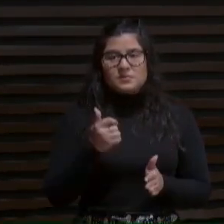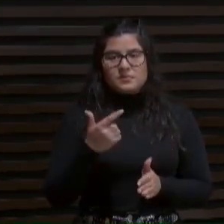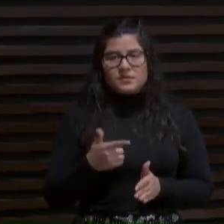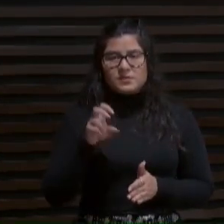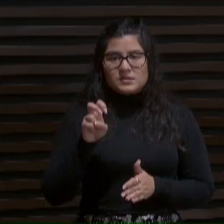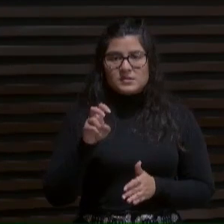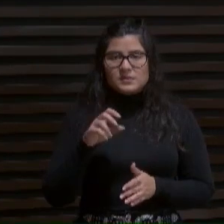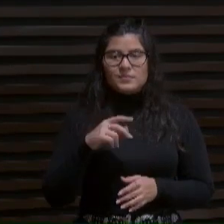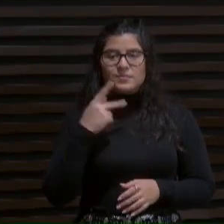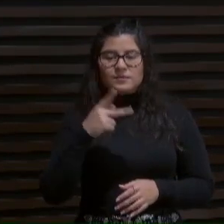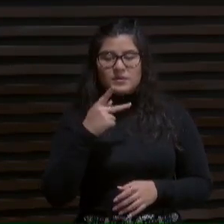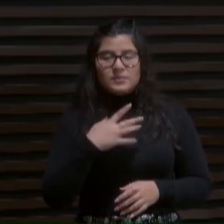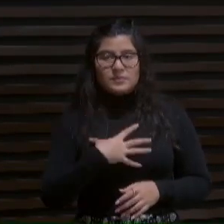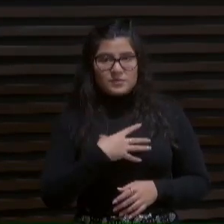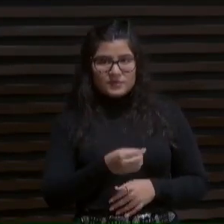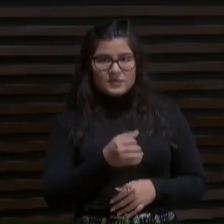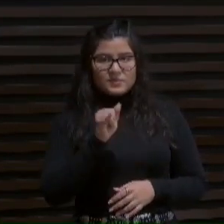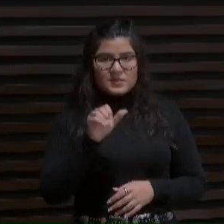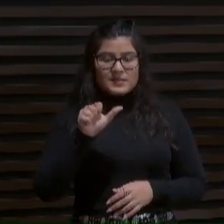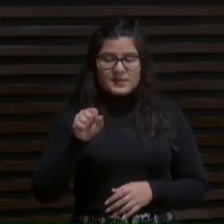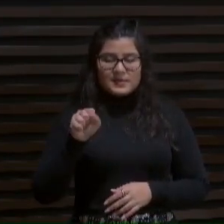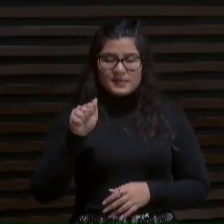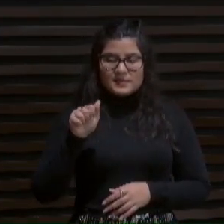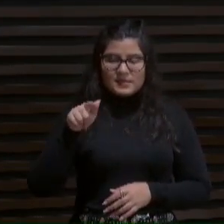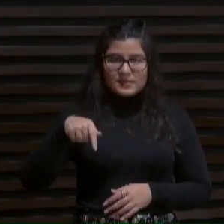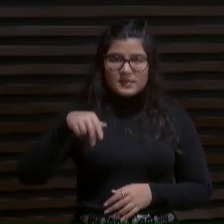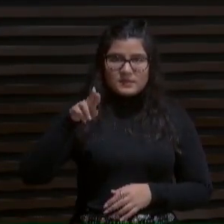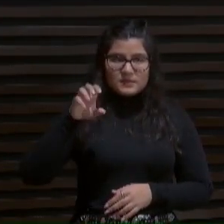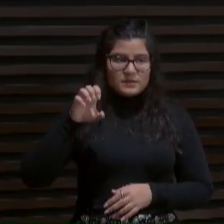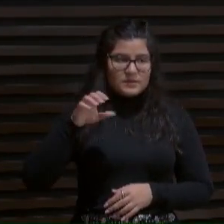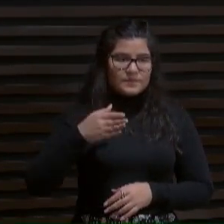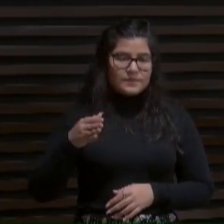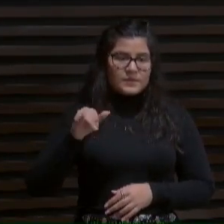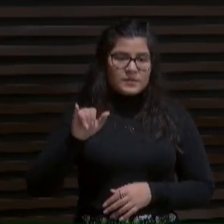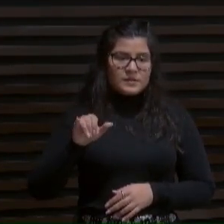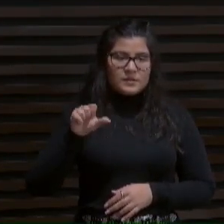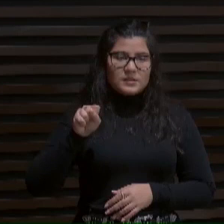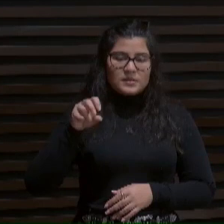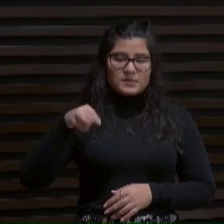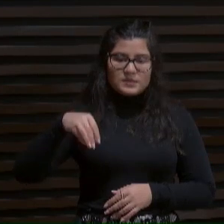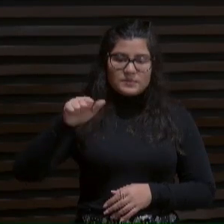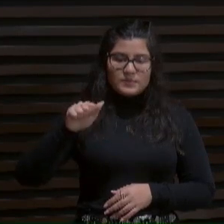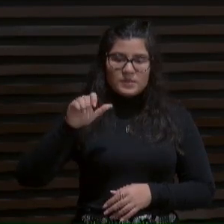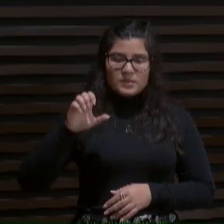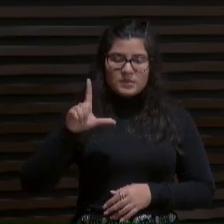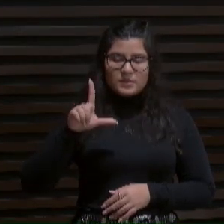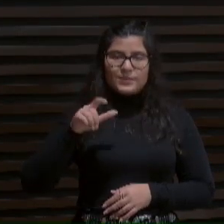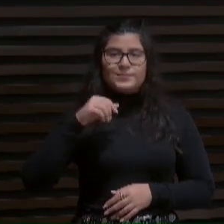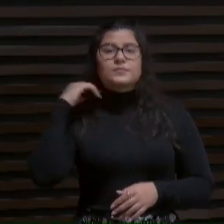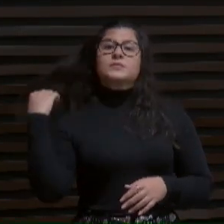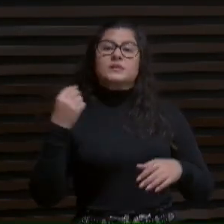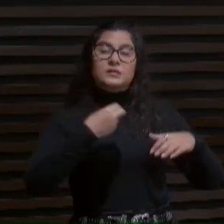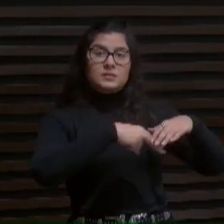filhos dele, Isaque e Ismael, o sepultaram na caverna de Macpela, no campo de Efron, filho de Zoar, o